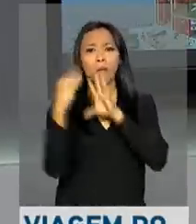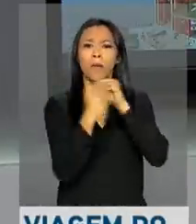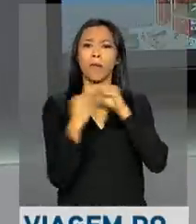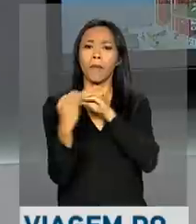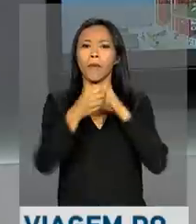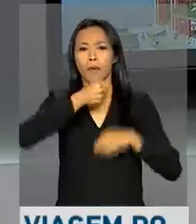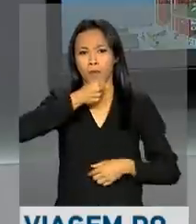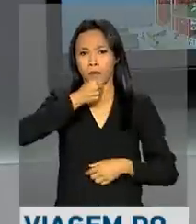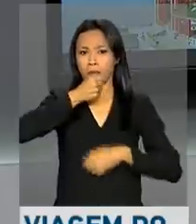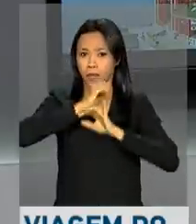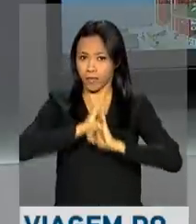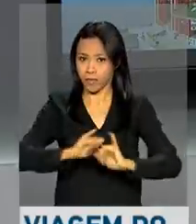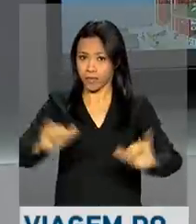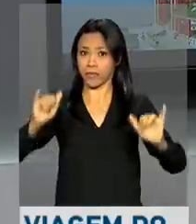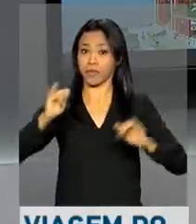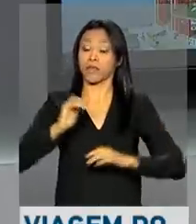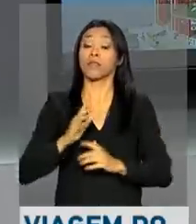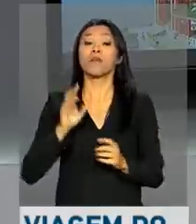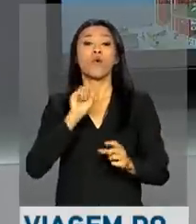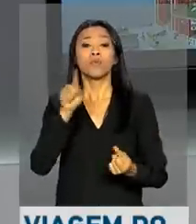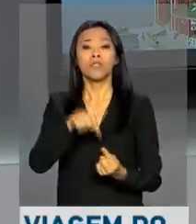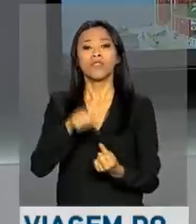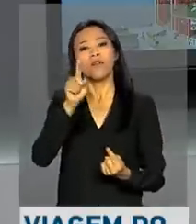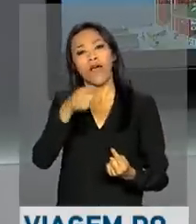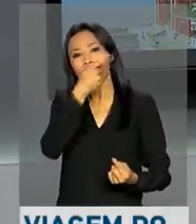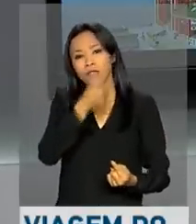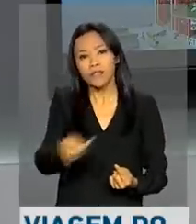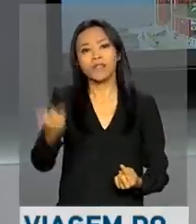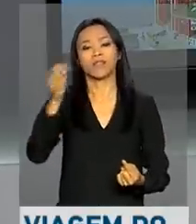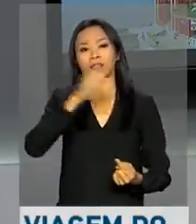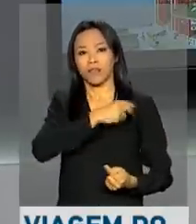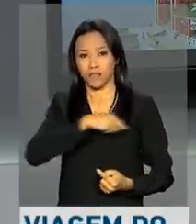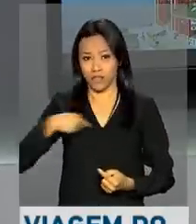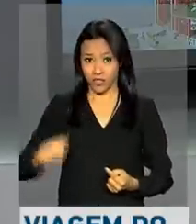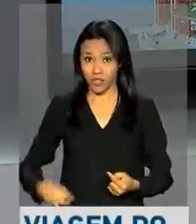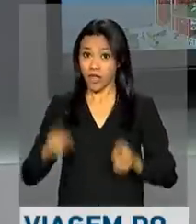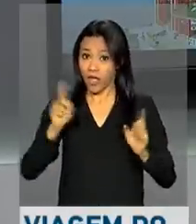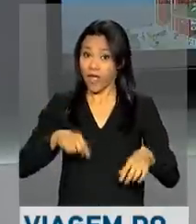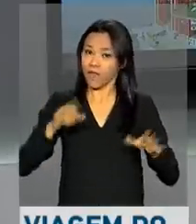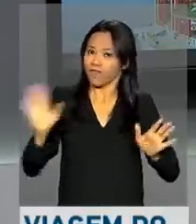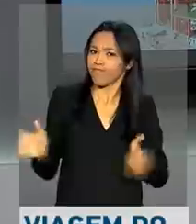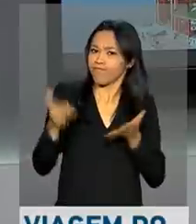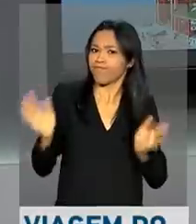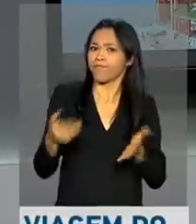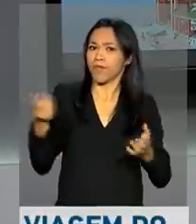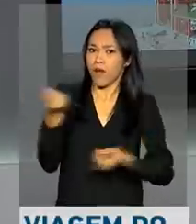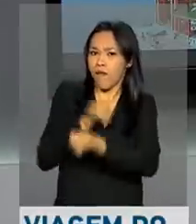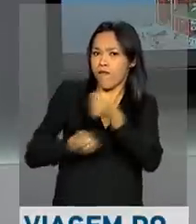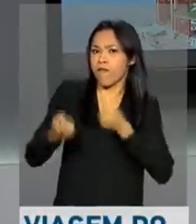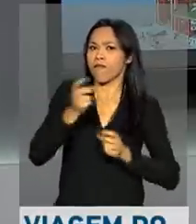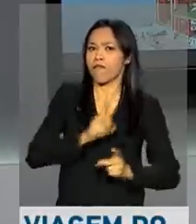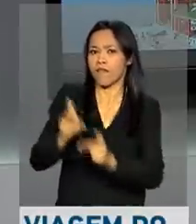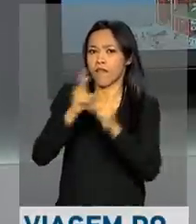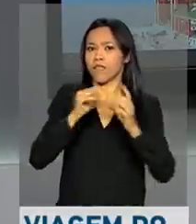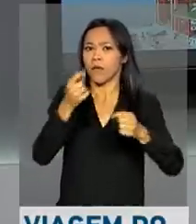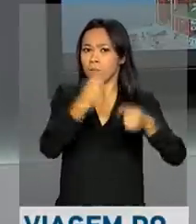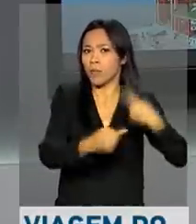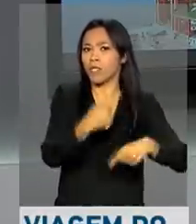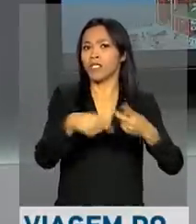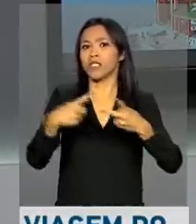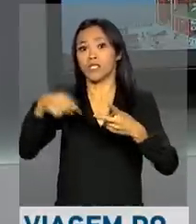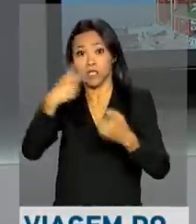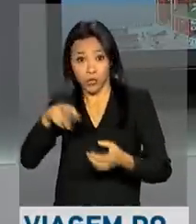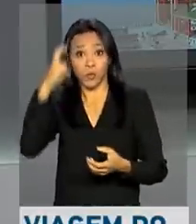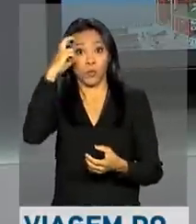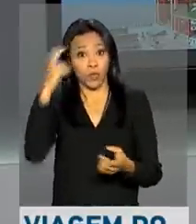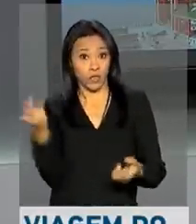jornalistas. Segundo o presidente, o objetivo da visita à China é incentivar as relações comerciais, políticas e culturais entre